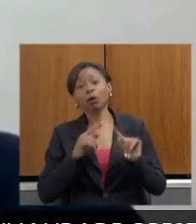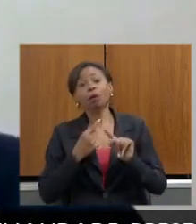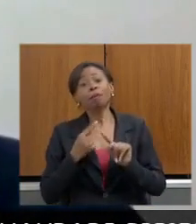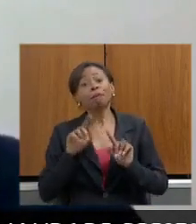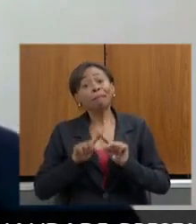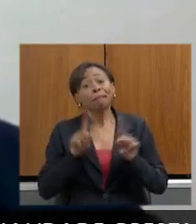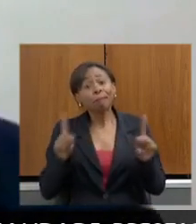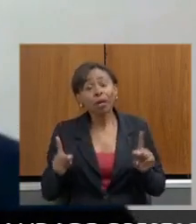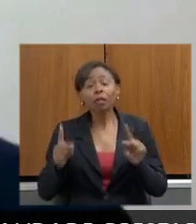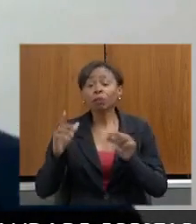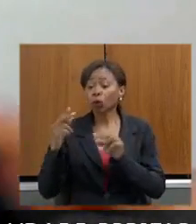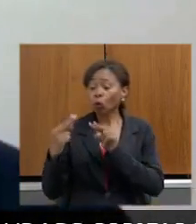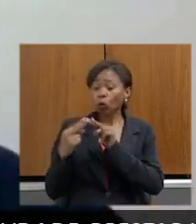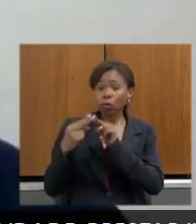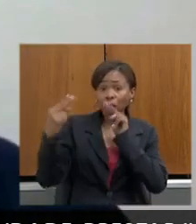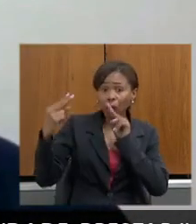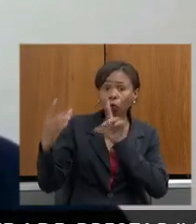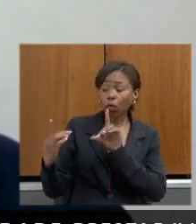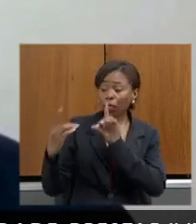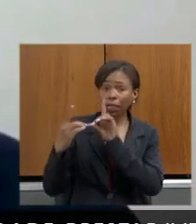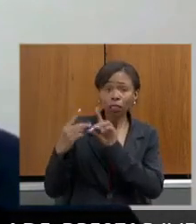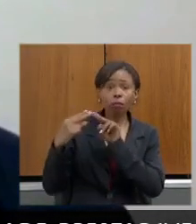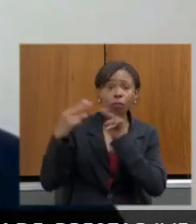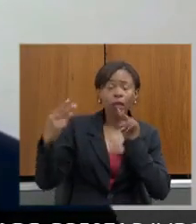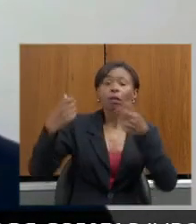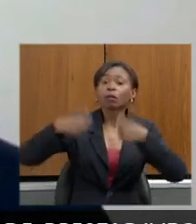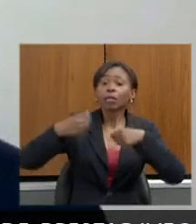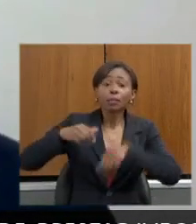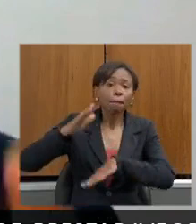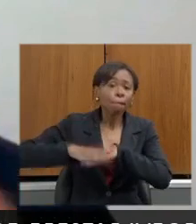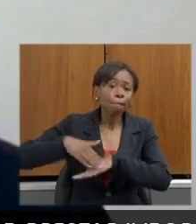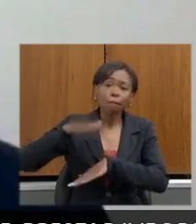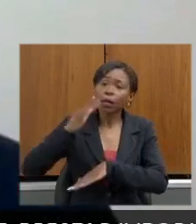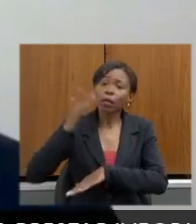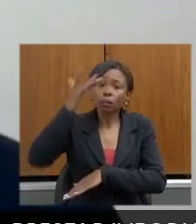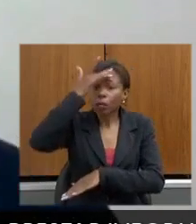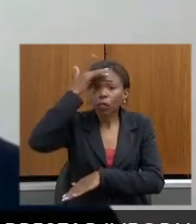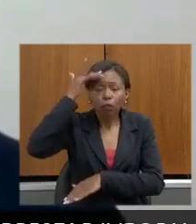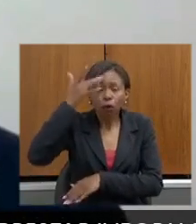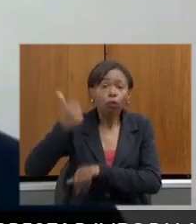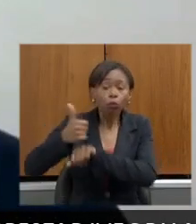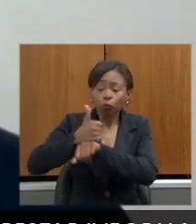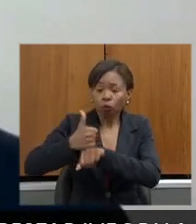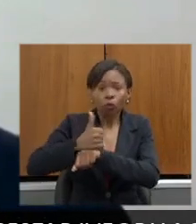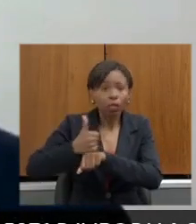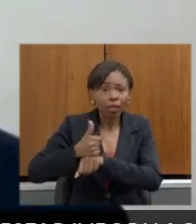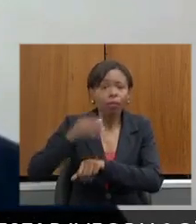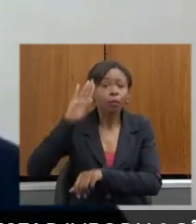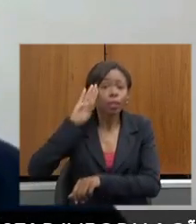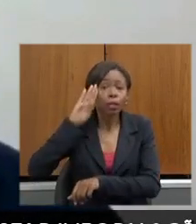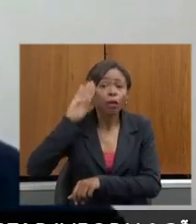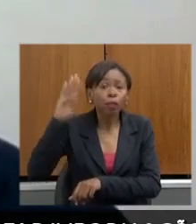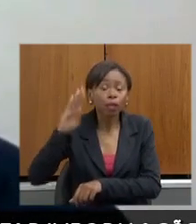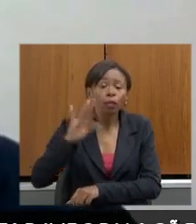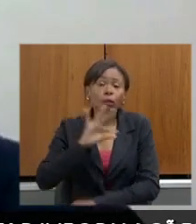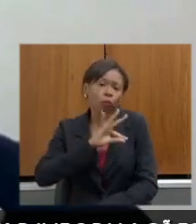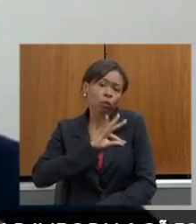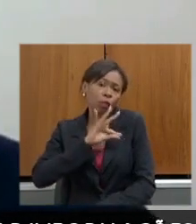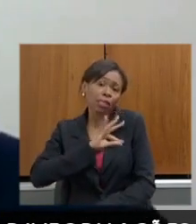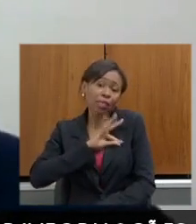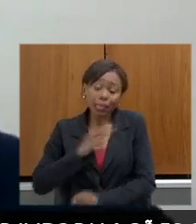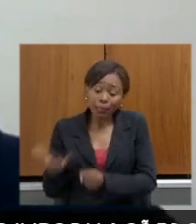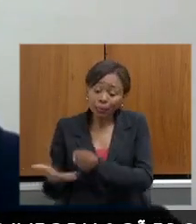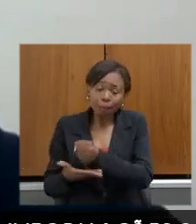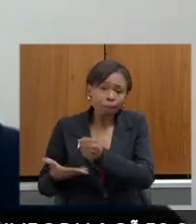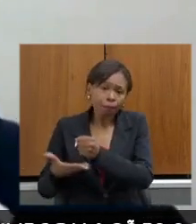plantão digital vai exigir mais gente por isso igualmente por esse gás que a base da Paz é